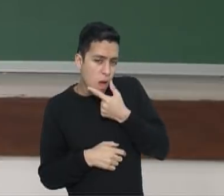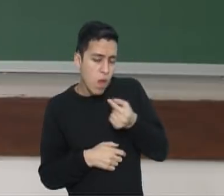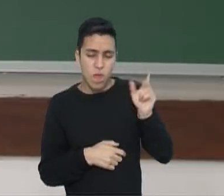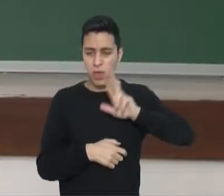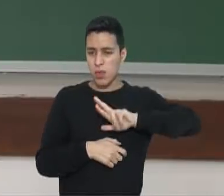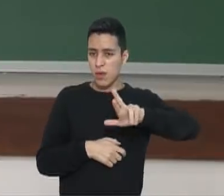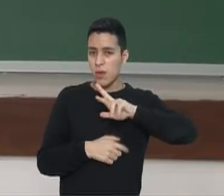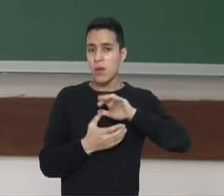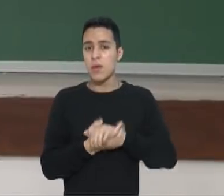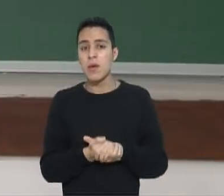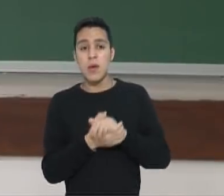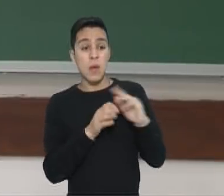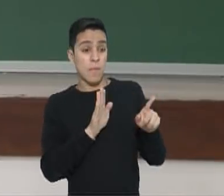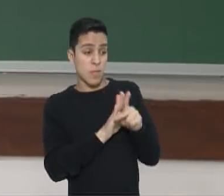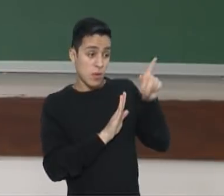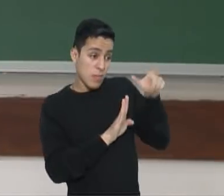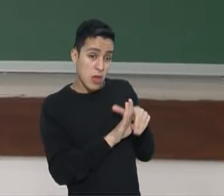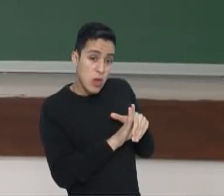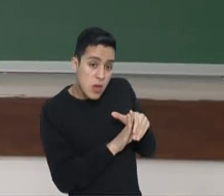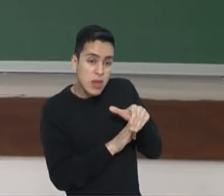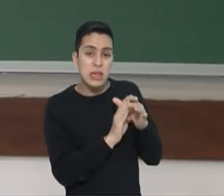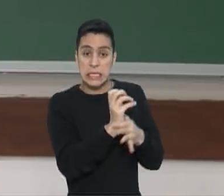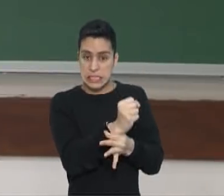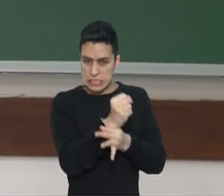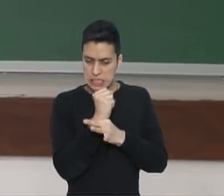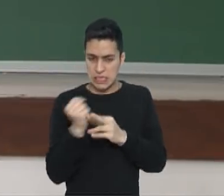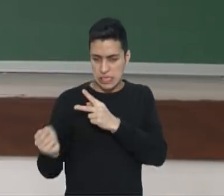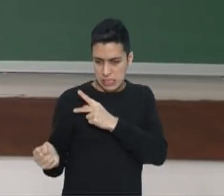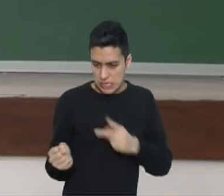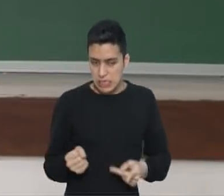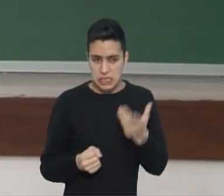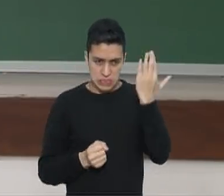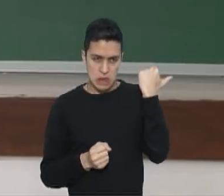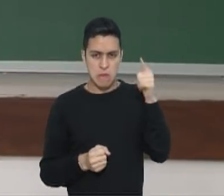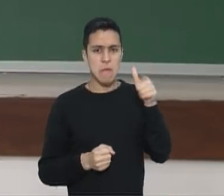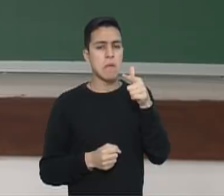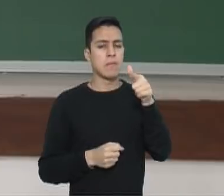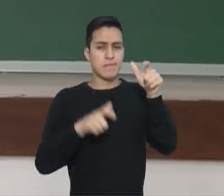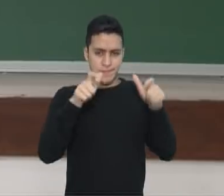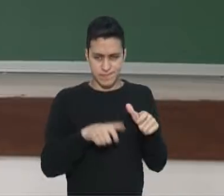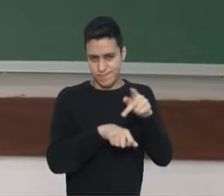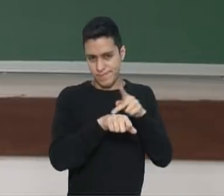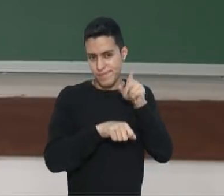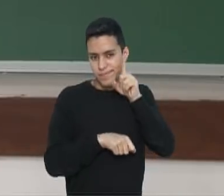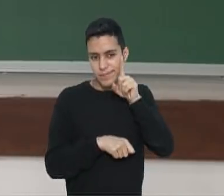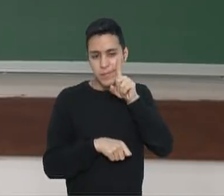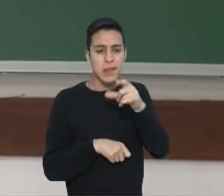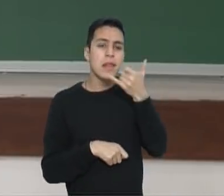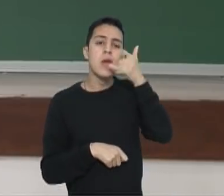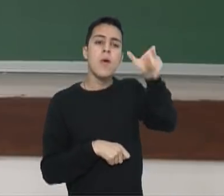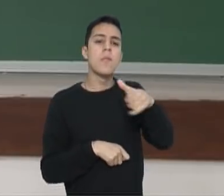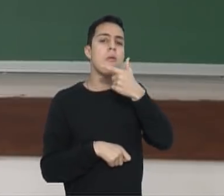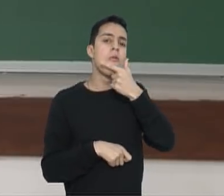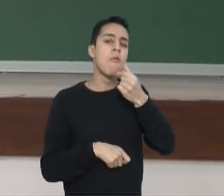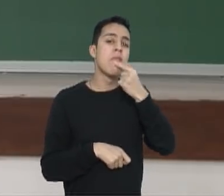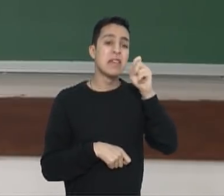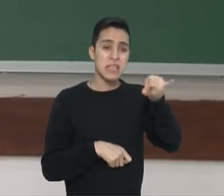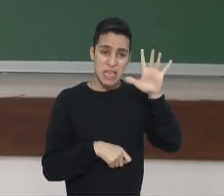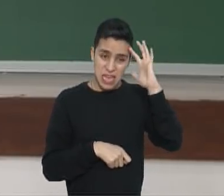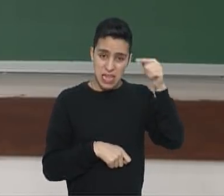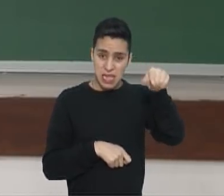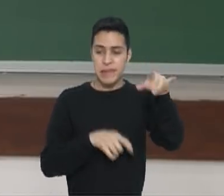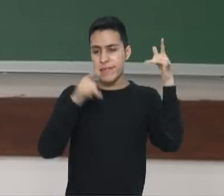O próprio conselheiro de segurança do presidente Nixon dos Estados Unidos ligou para o Bob Fischer quando o Bob Fischer